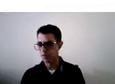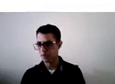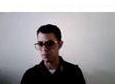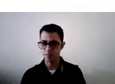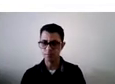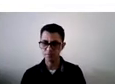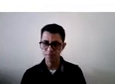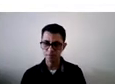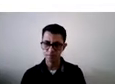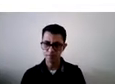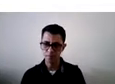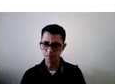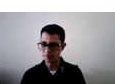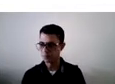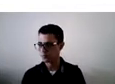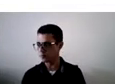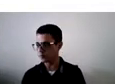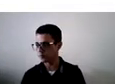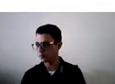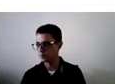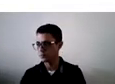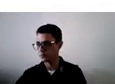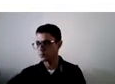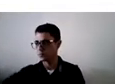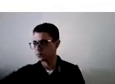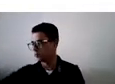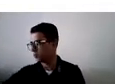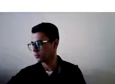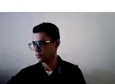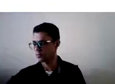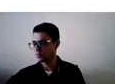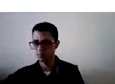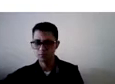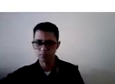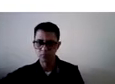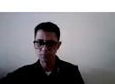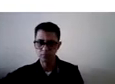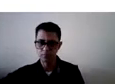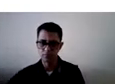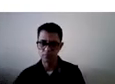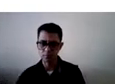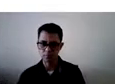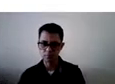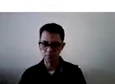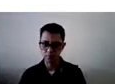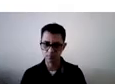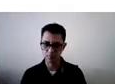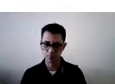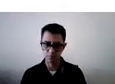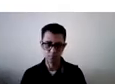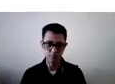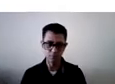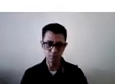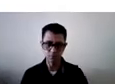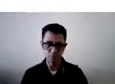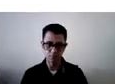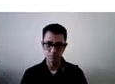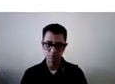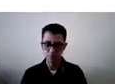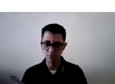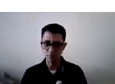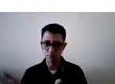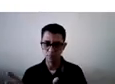Bom, acho que foi. Bem-vindo a todos os professores a mais um ATPC da Educação Especial.